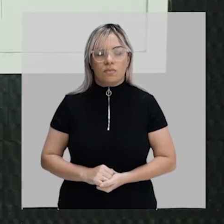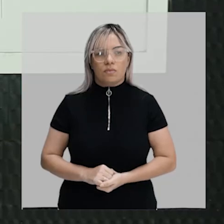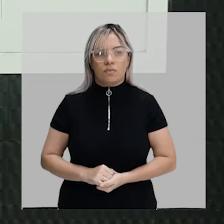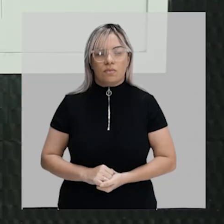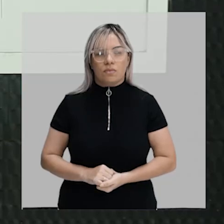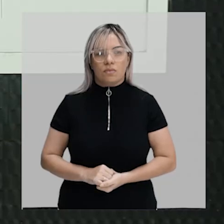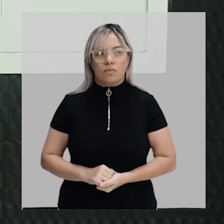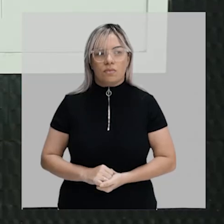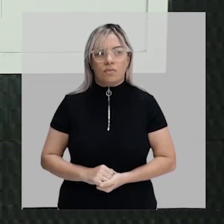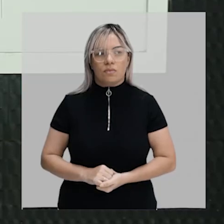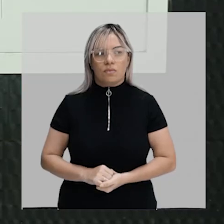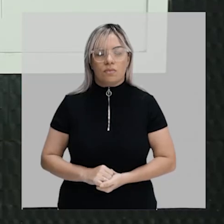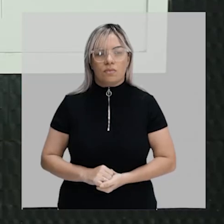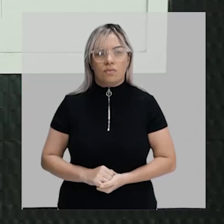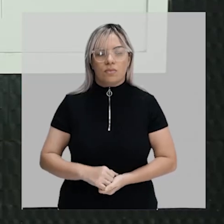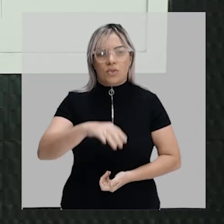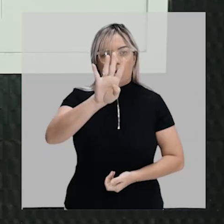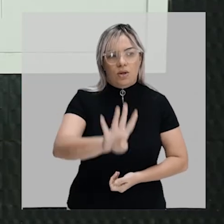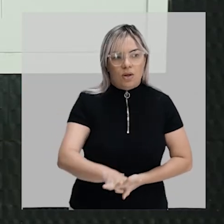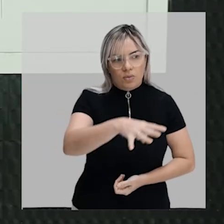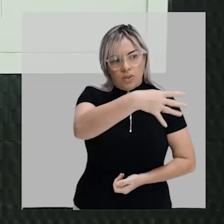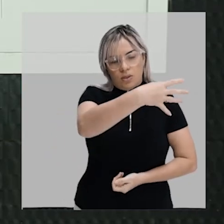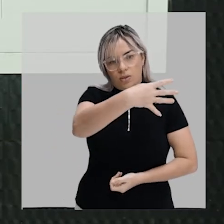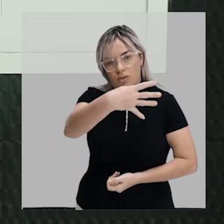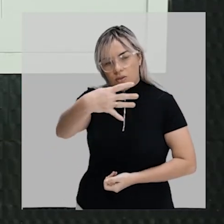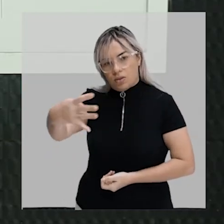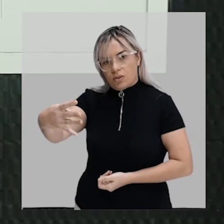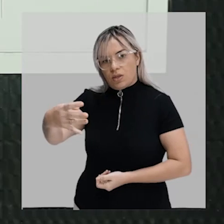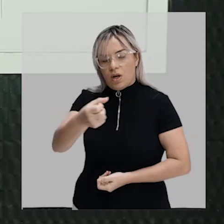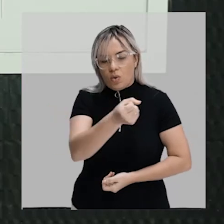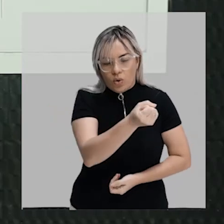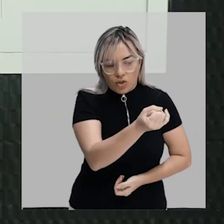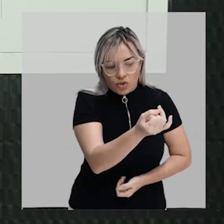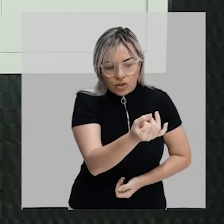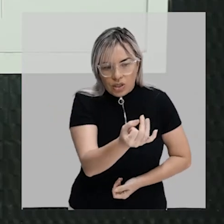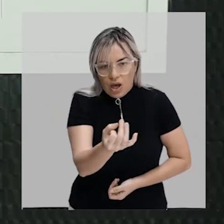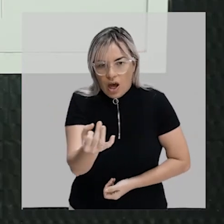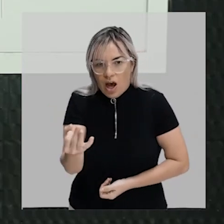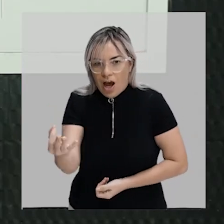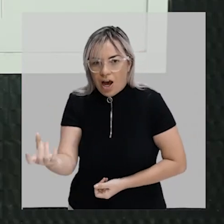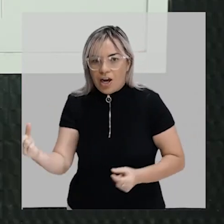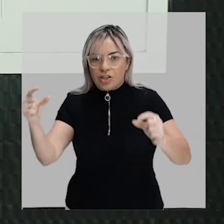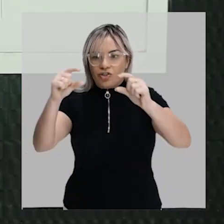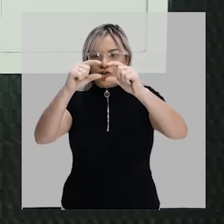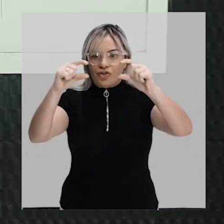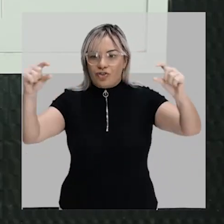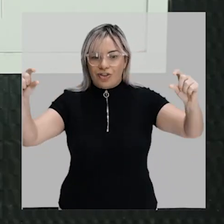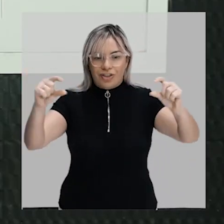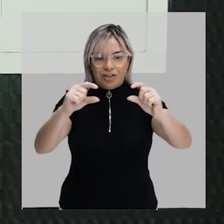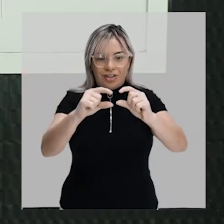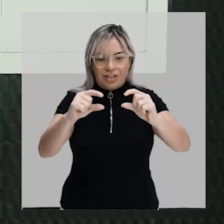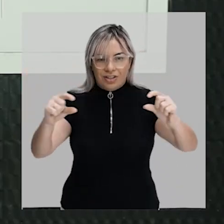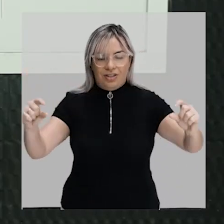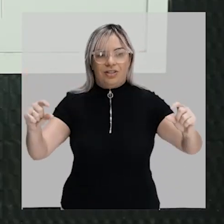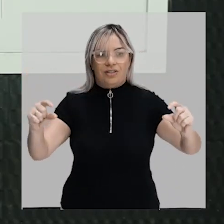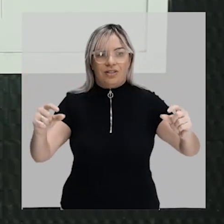número de linhas é igual é igual